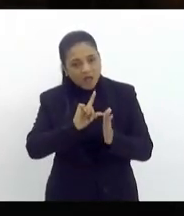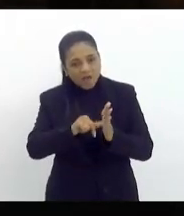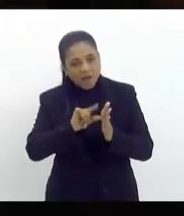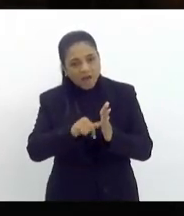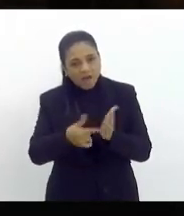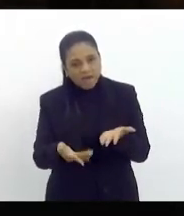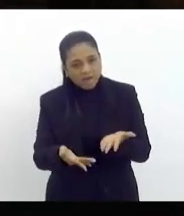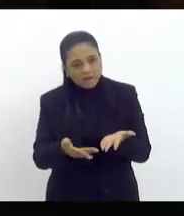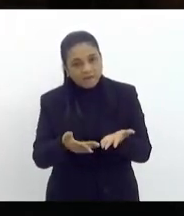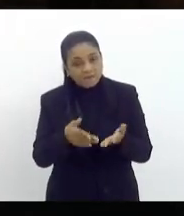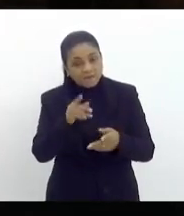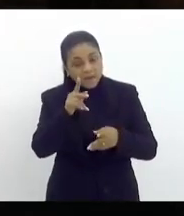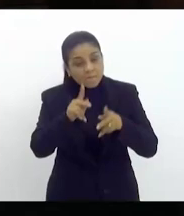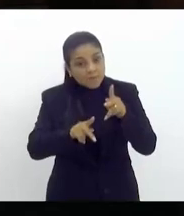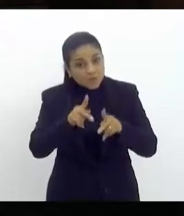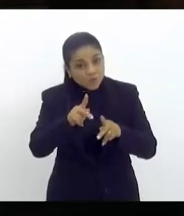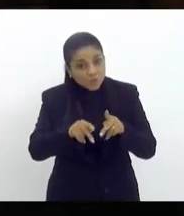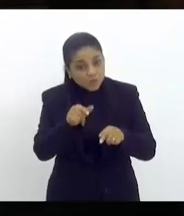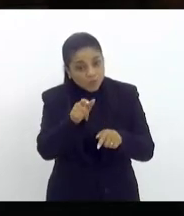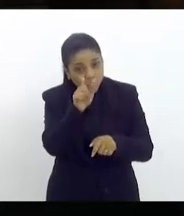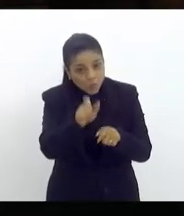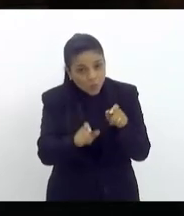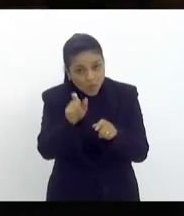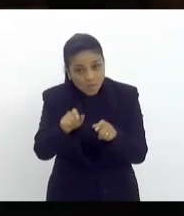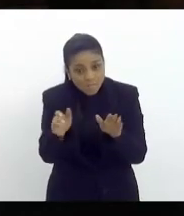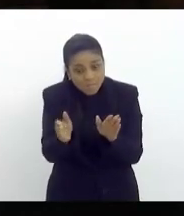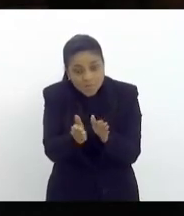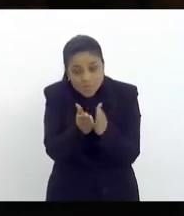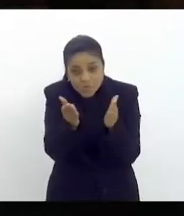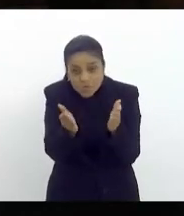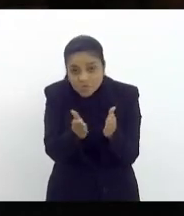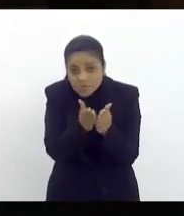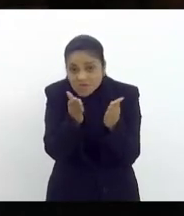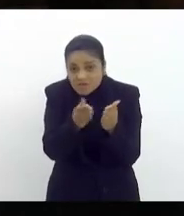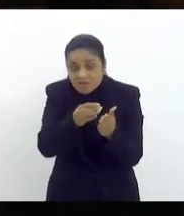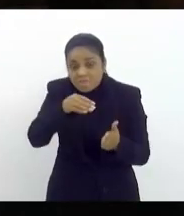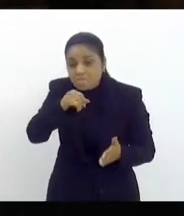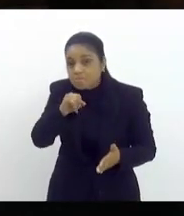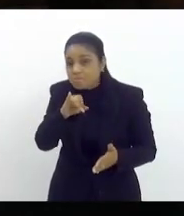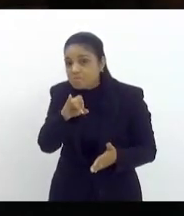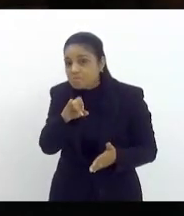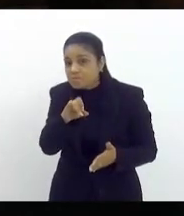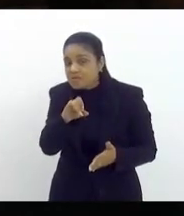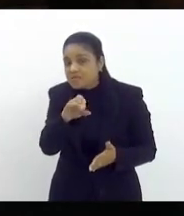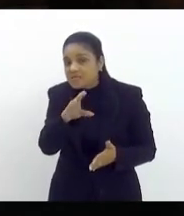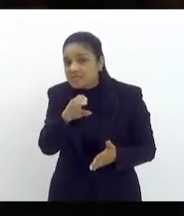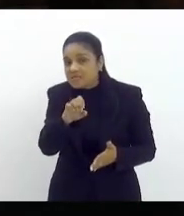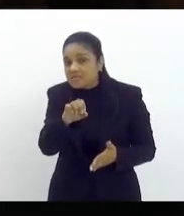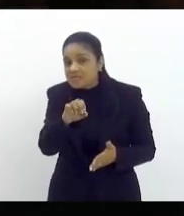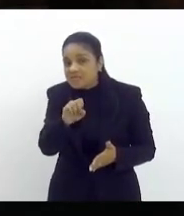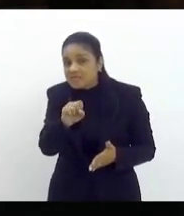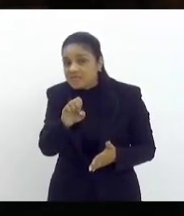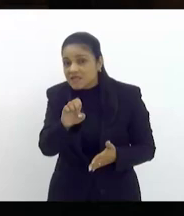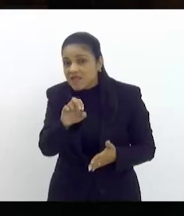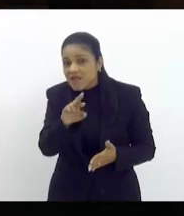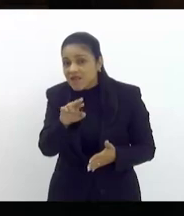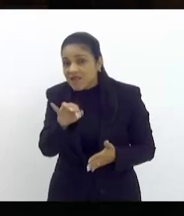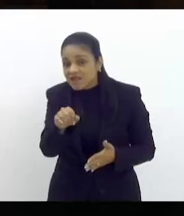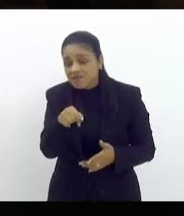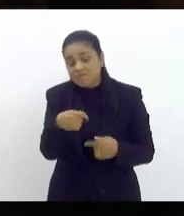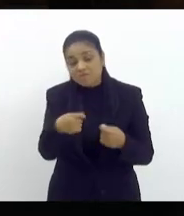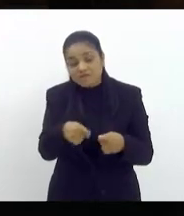pessoas em extrema miséria e pobreza no âmbito do estado do Rio de Janeiro que precisa desses recursos então essas pessoas